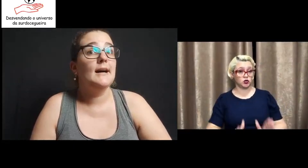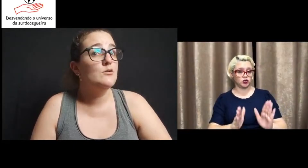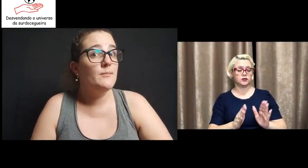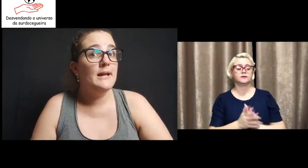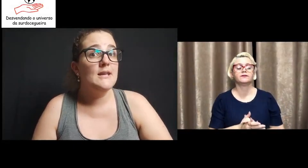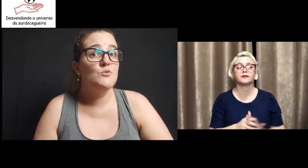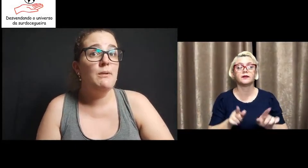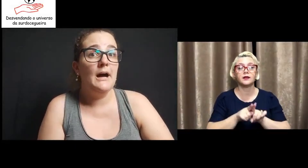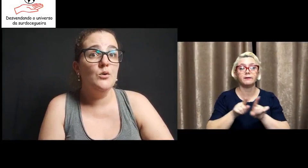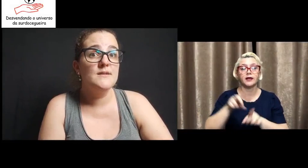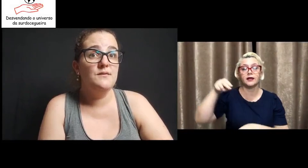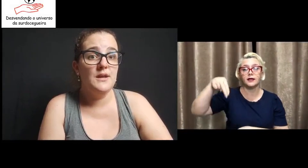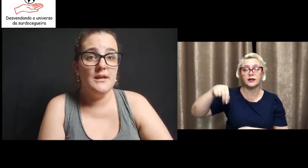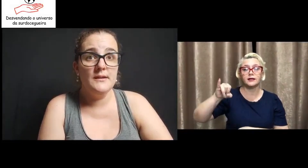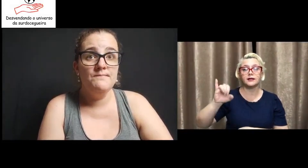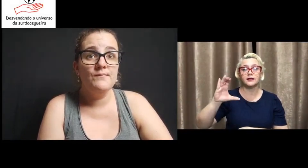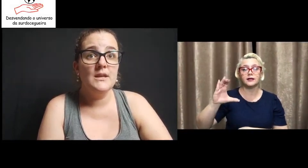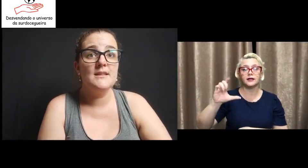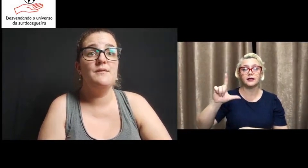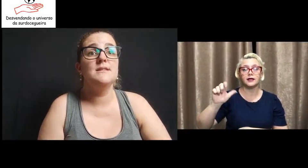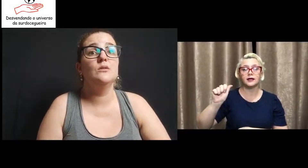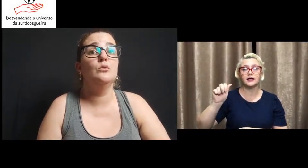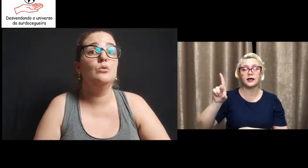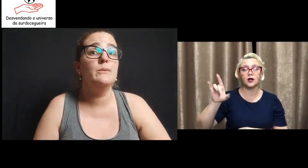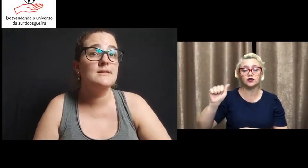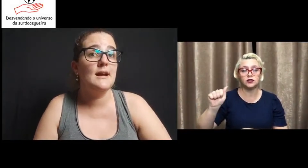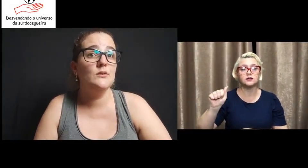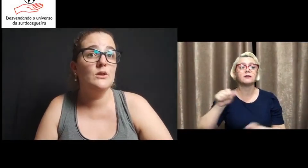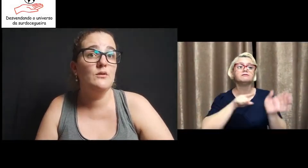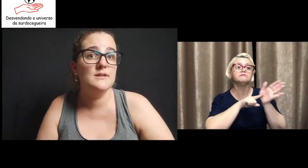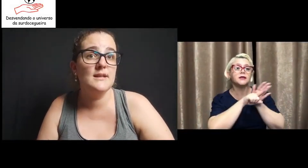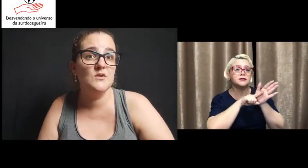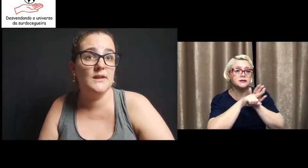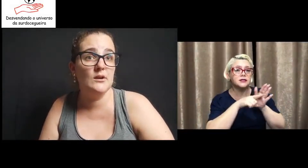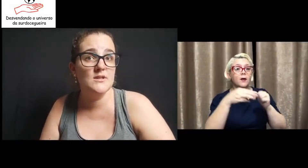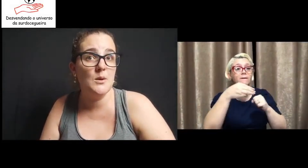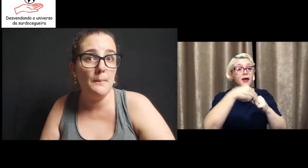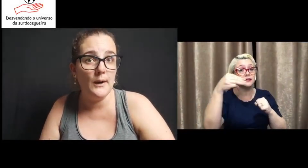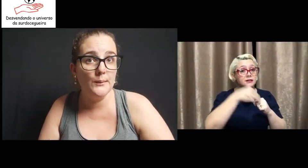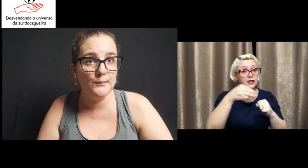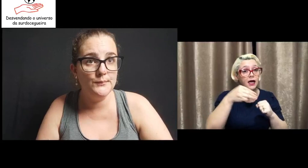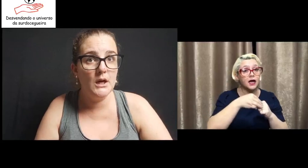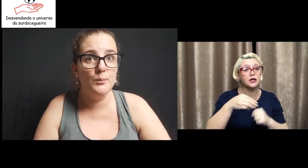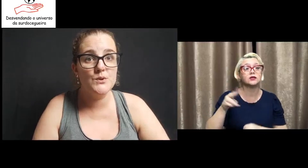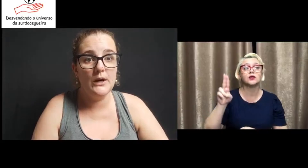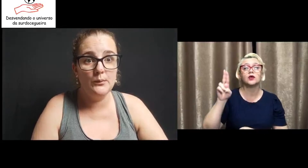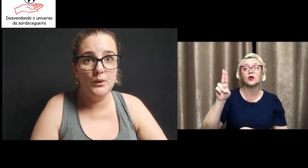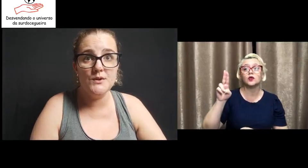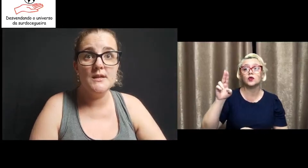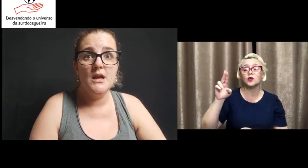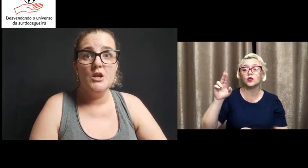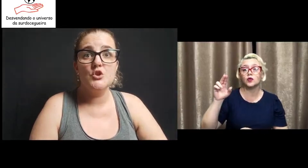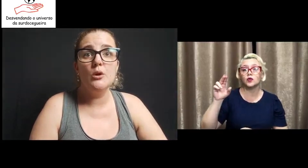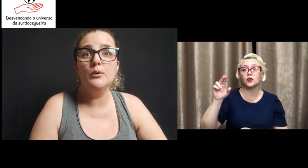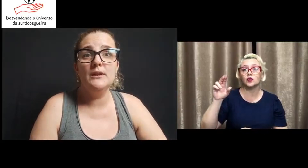a Nicláudia Maria de Barros Vieira, está fazendo o mestrado na Universidade Federal de São Paulo, campus